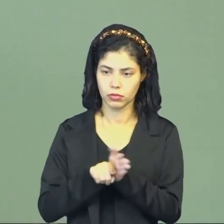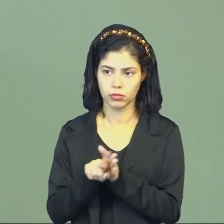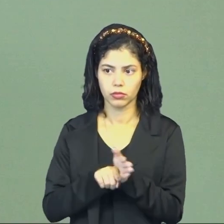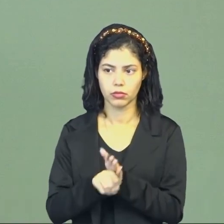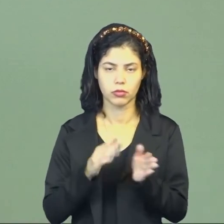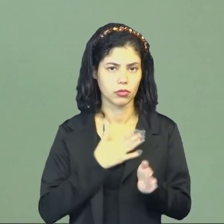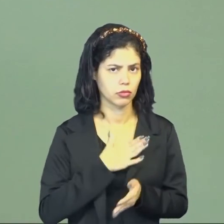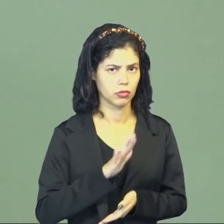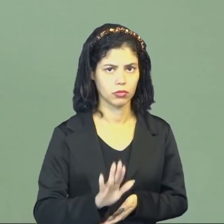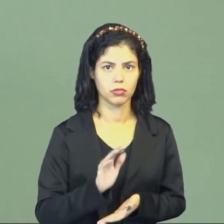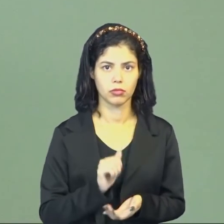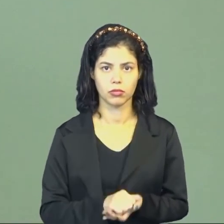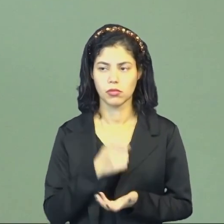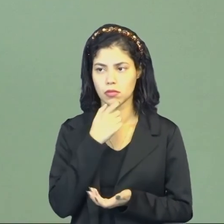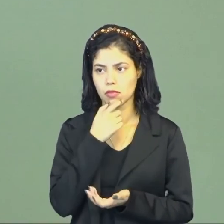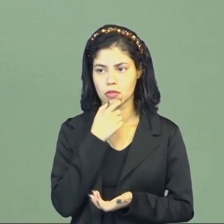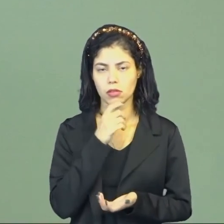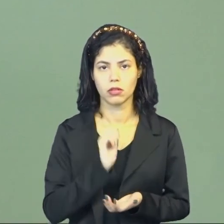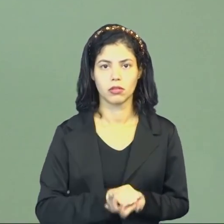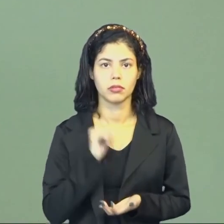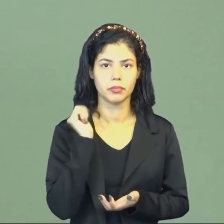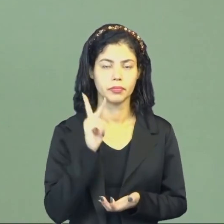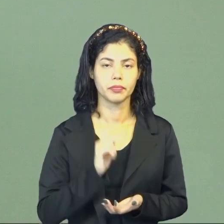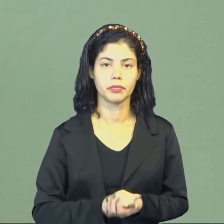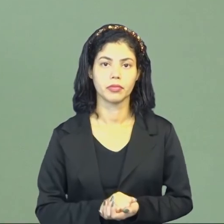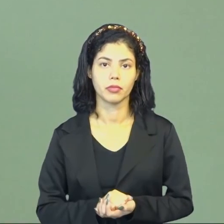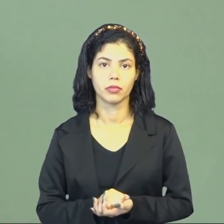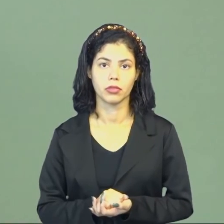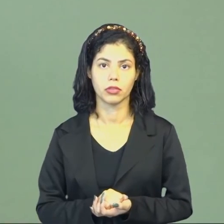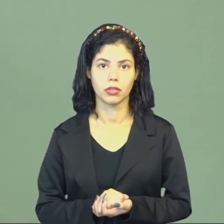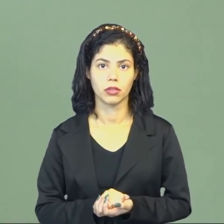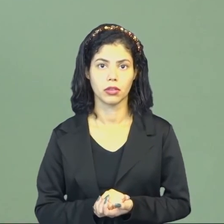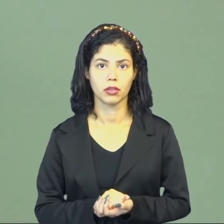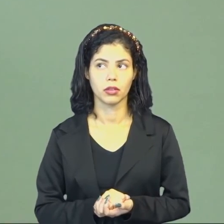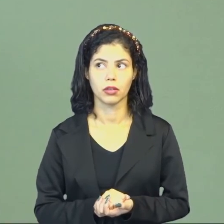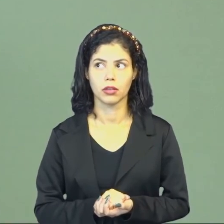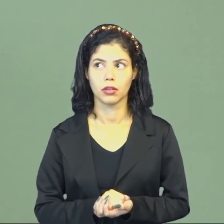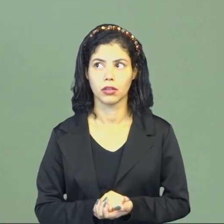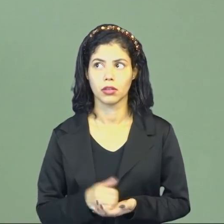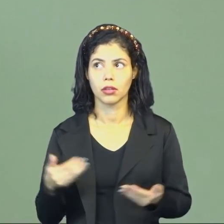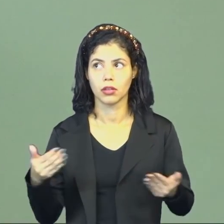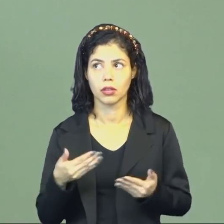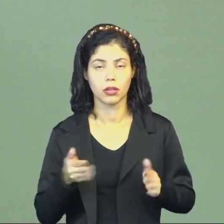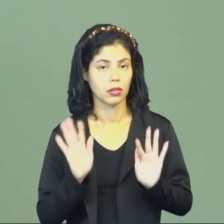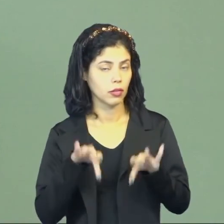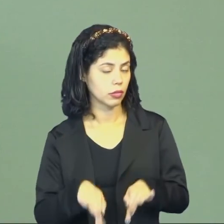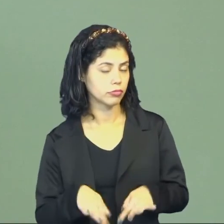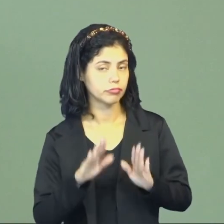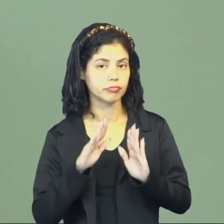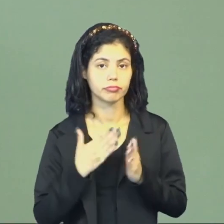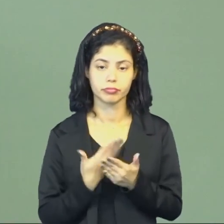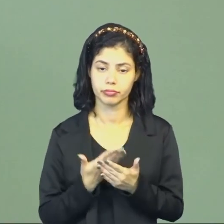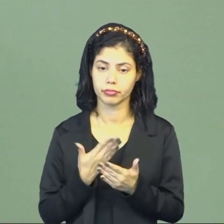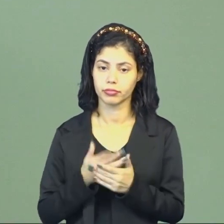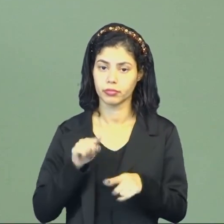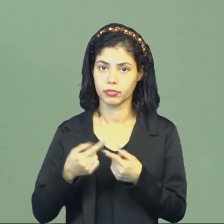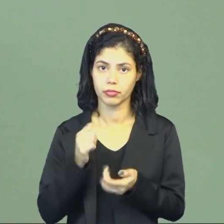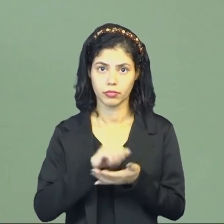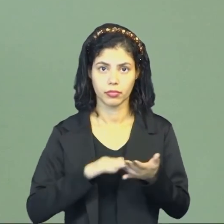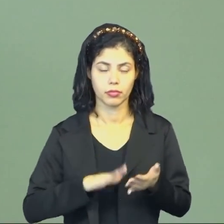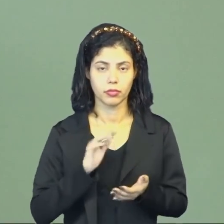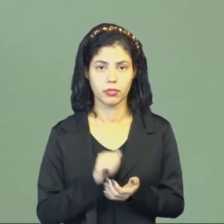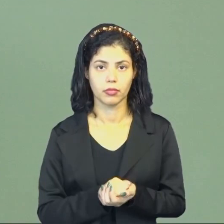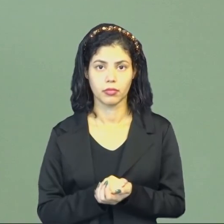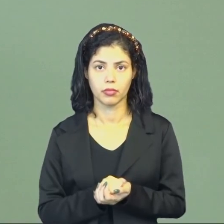coisas que você não gosta em inglês, ok? E agora nós estamos finalizando a nossa aula. Né? Para mais